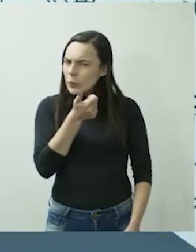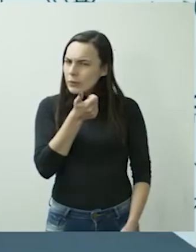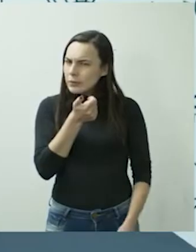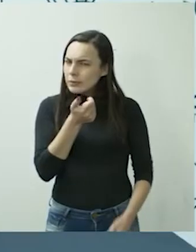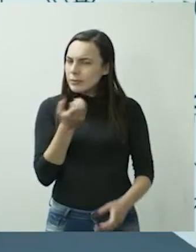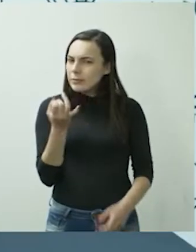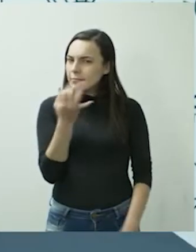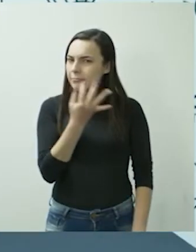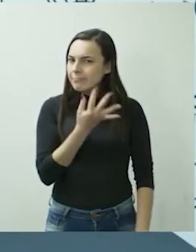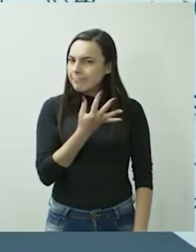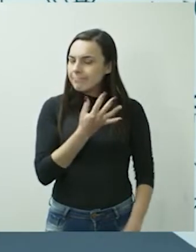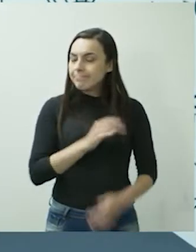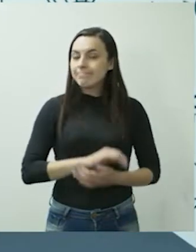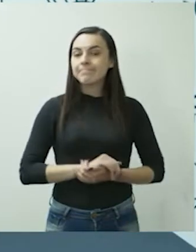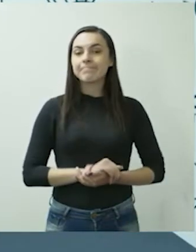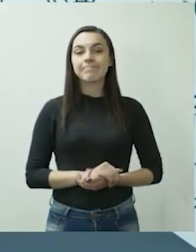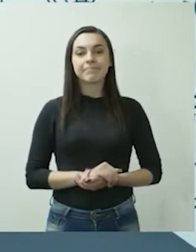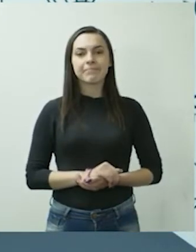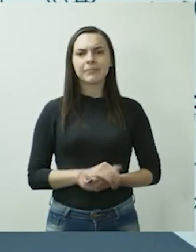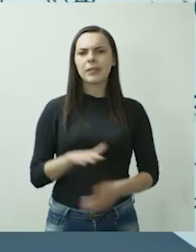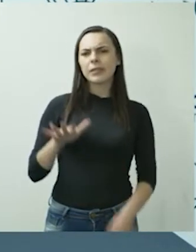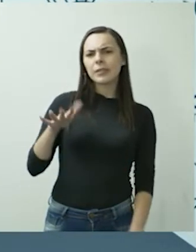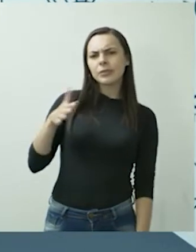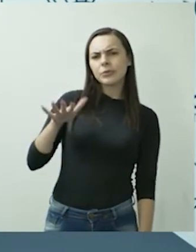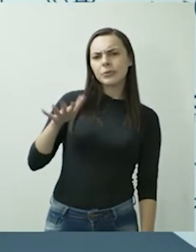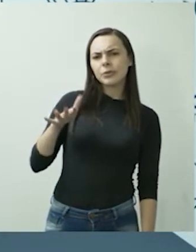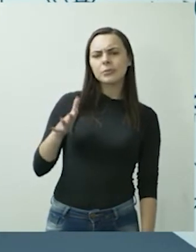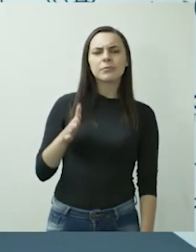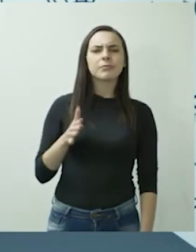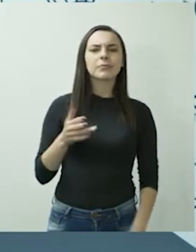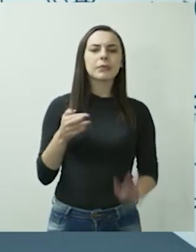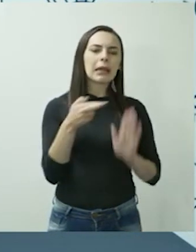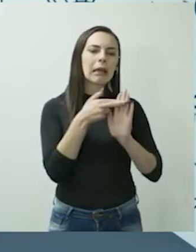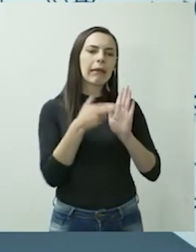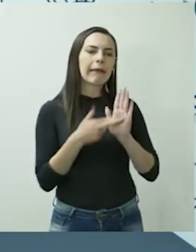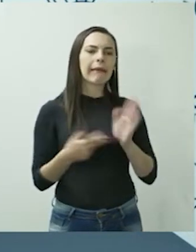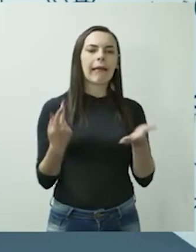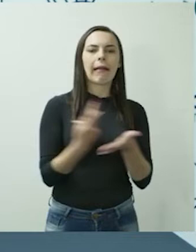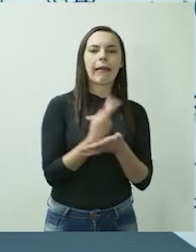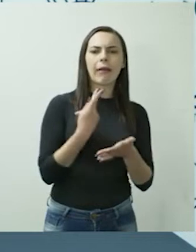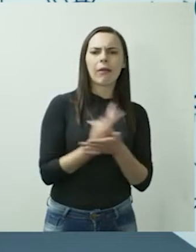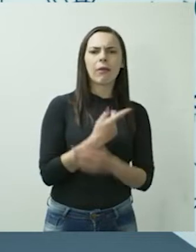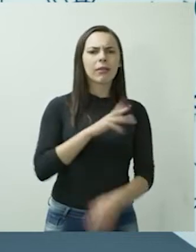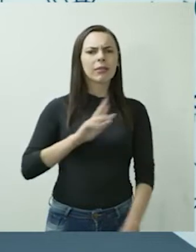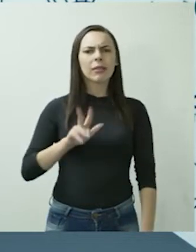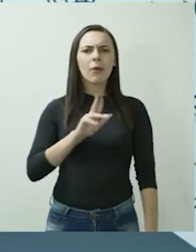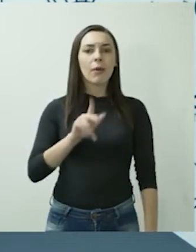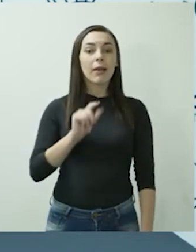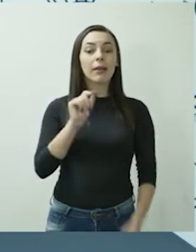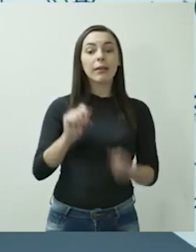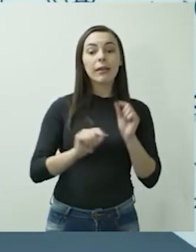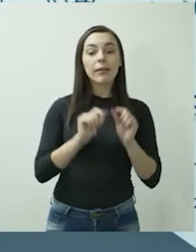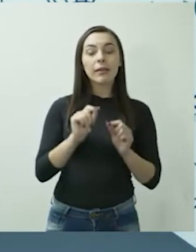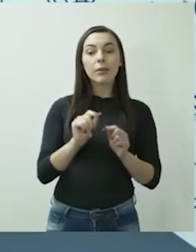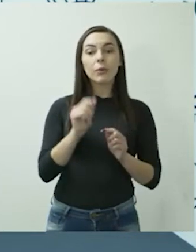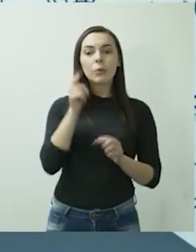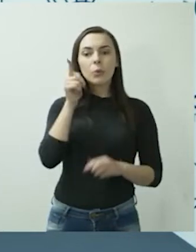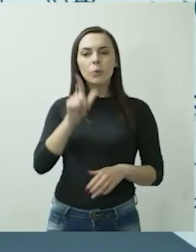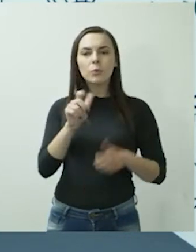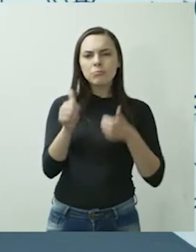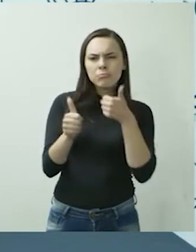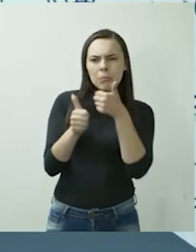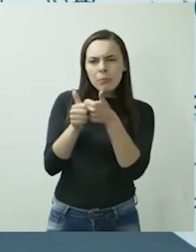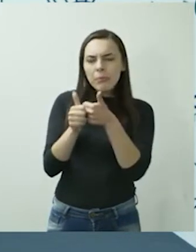desta quantidade? A estimativa, você não tem quem errou. tem aquele que chegou mais perto,